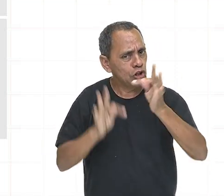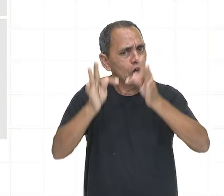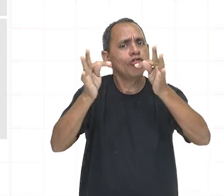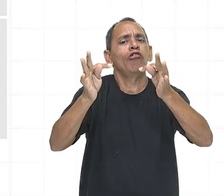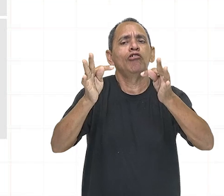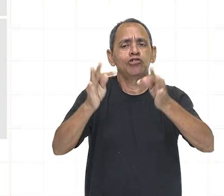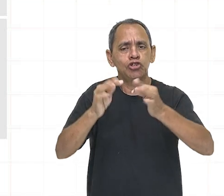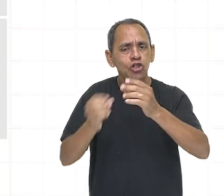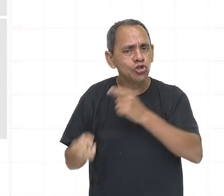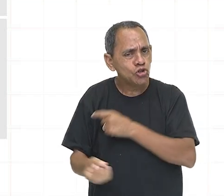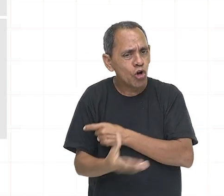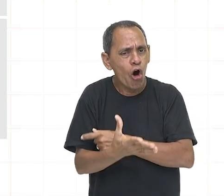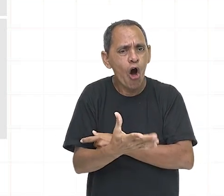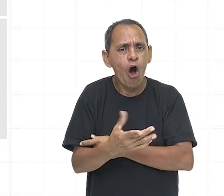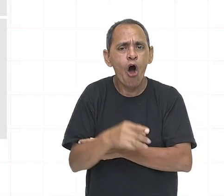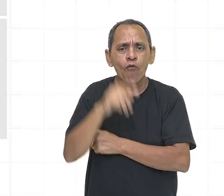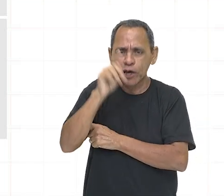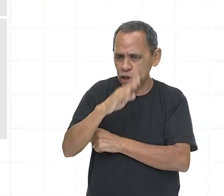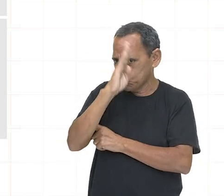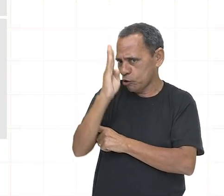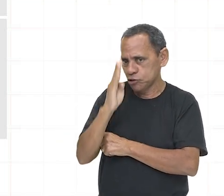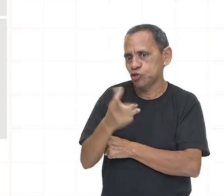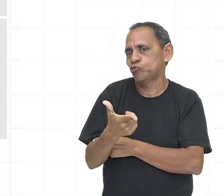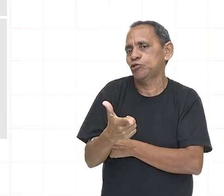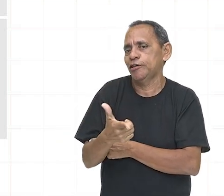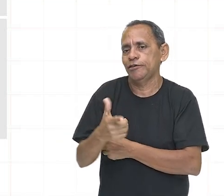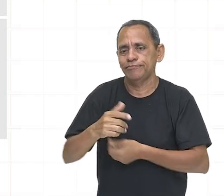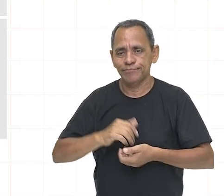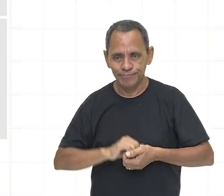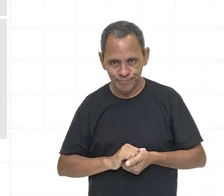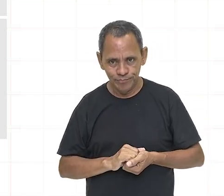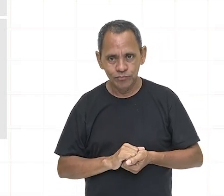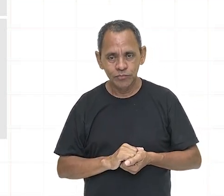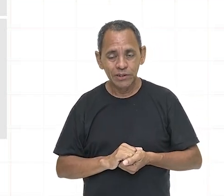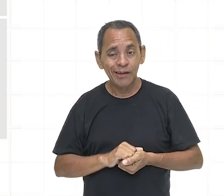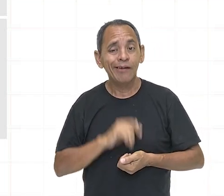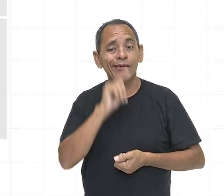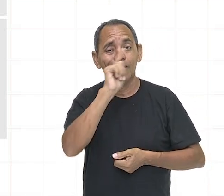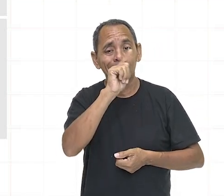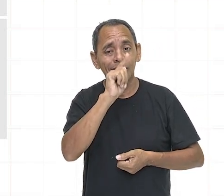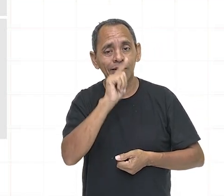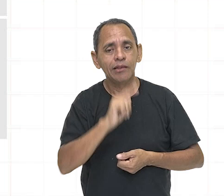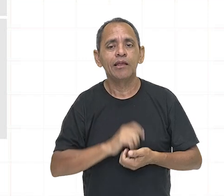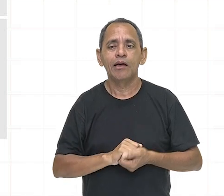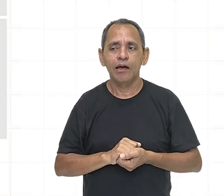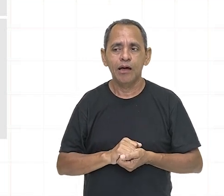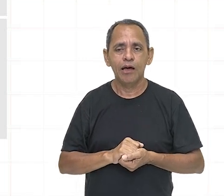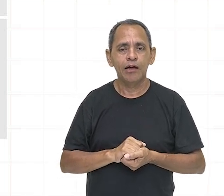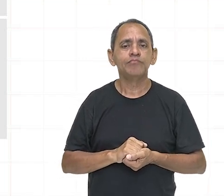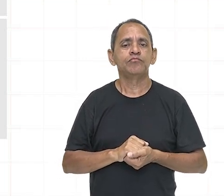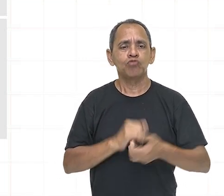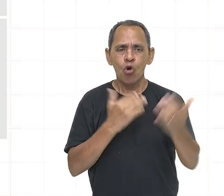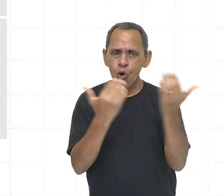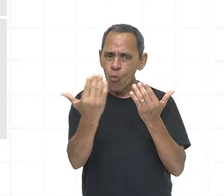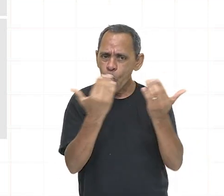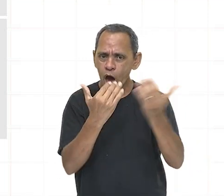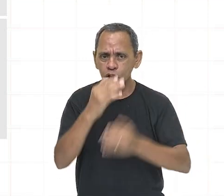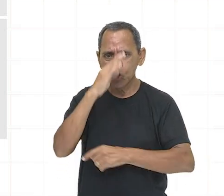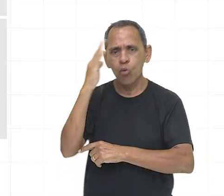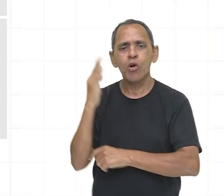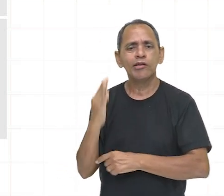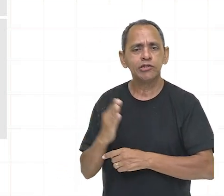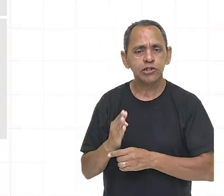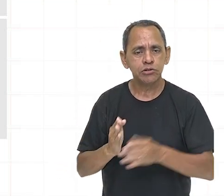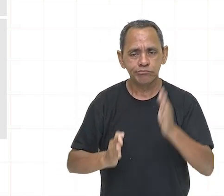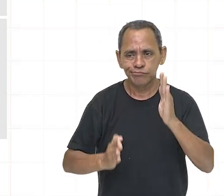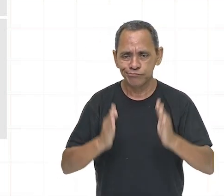nem noção ainda no nosso país, tá? Então, a tecnologia que eles utilizam, essa automação, a robótica principalmente, né?